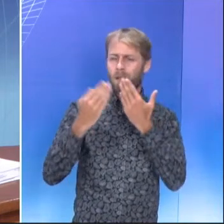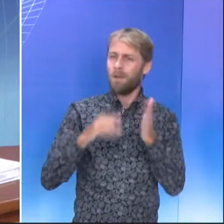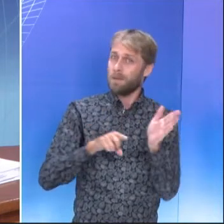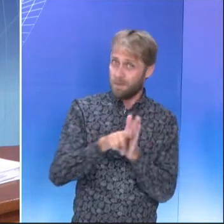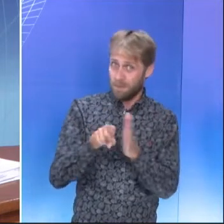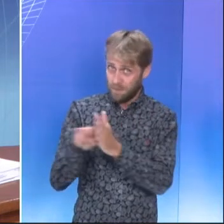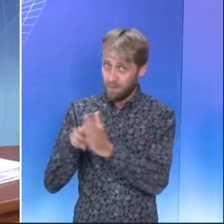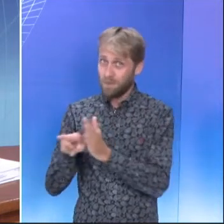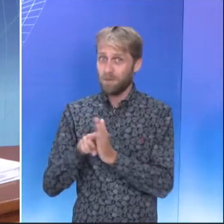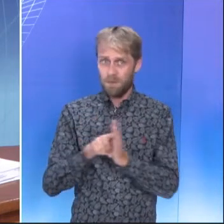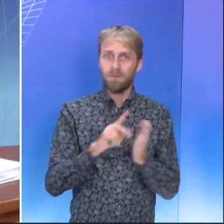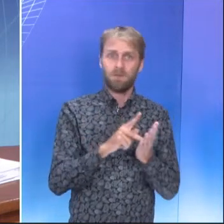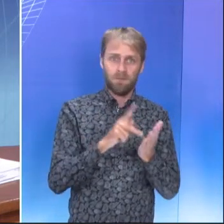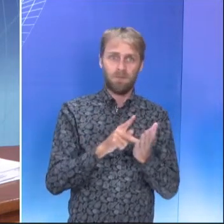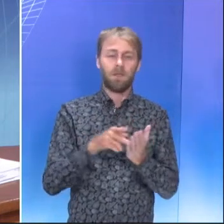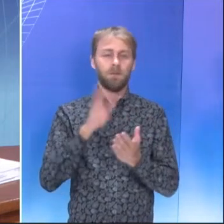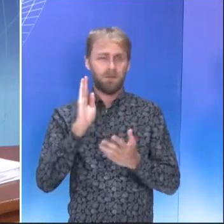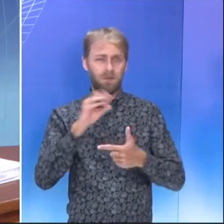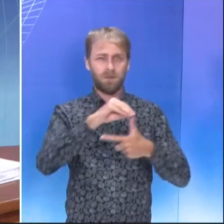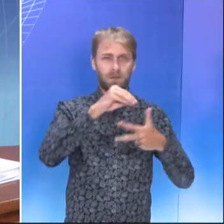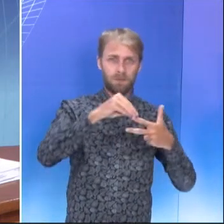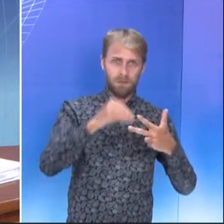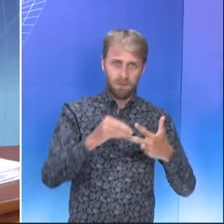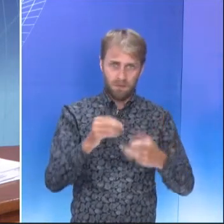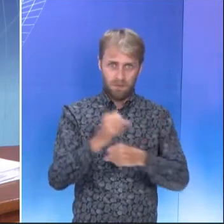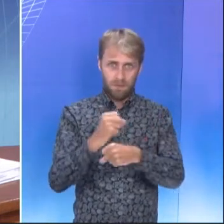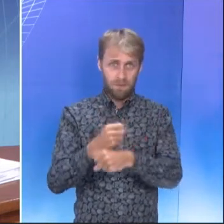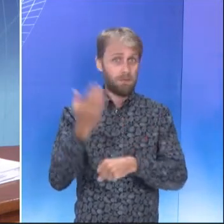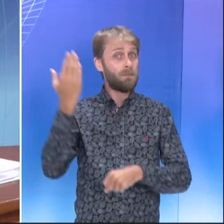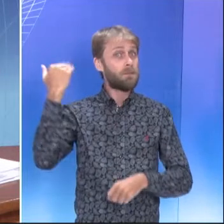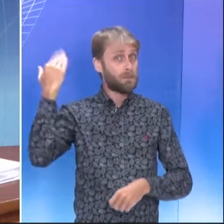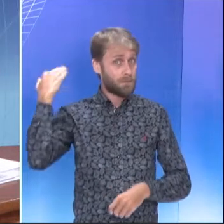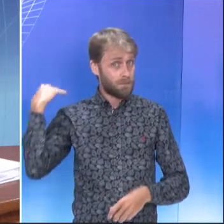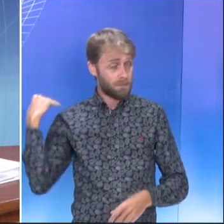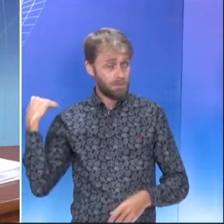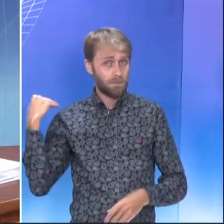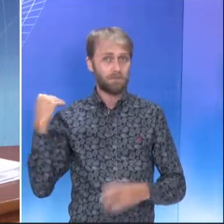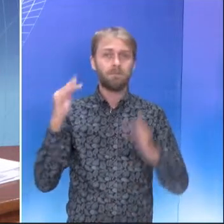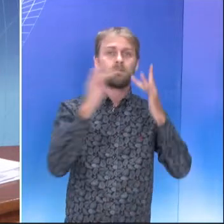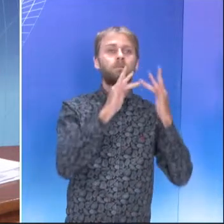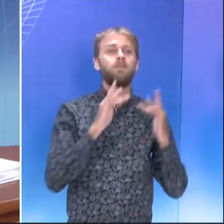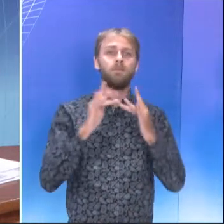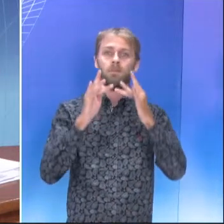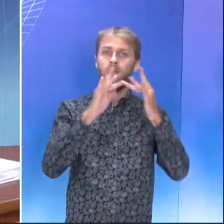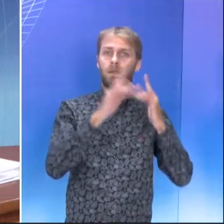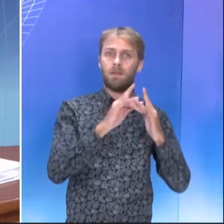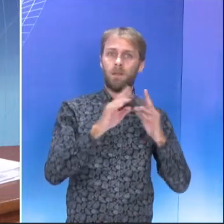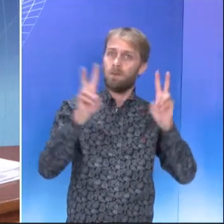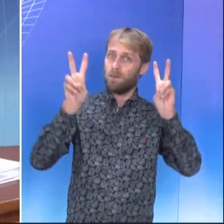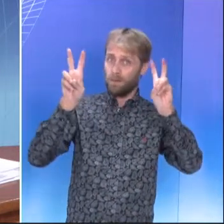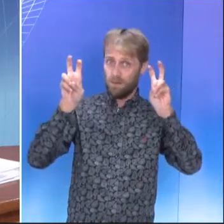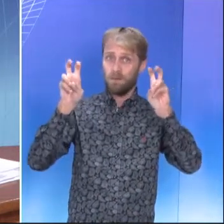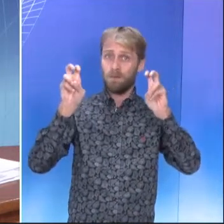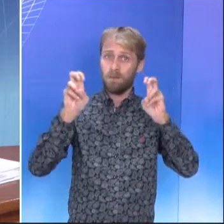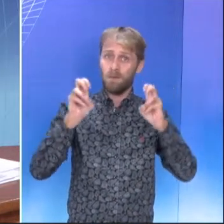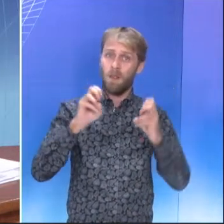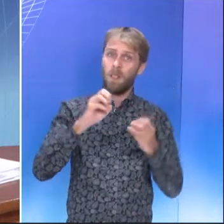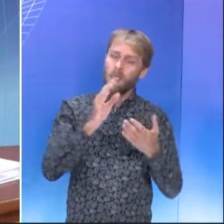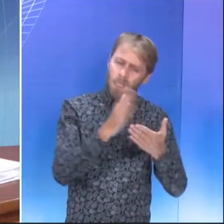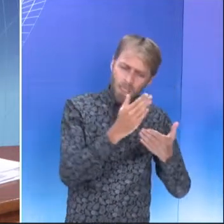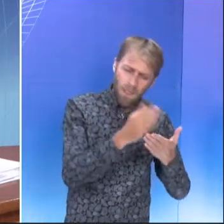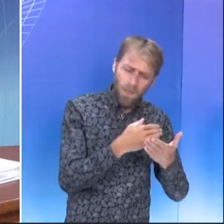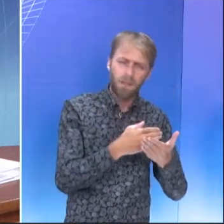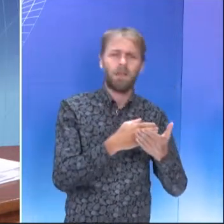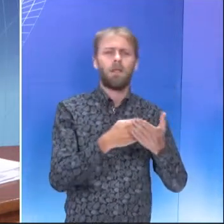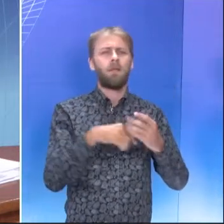questões, questões que já caíram no Enem em anos anteriores, e relacionar elas com os conteúdos que estão nos livros didáticos, que estão